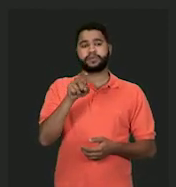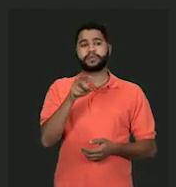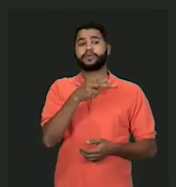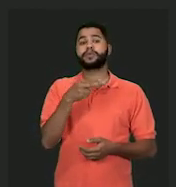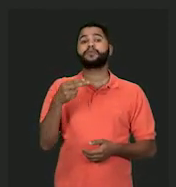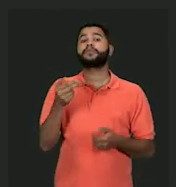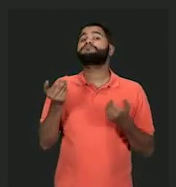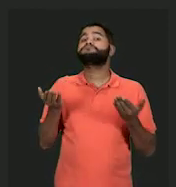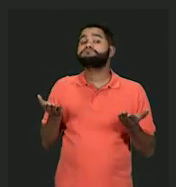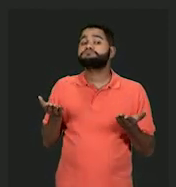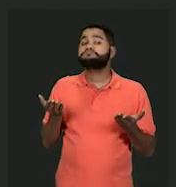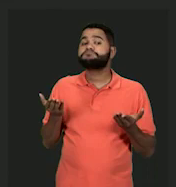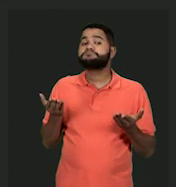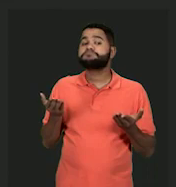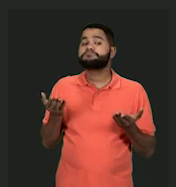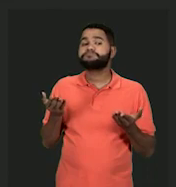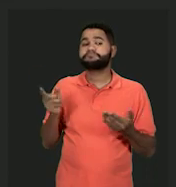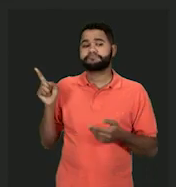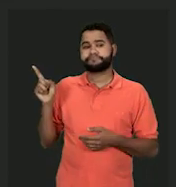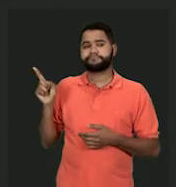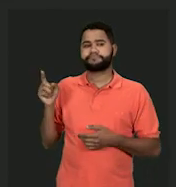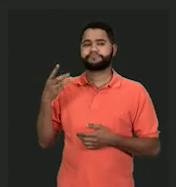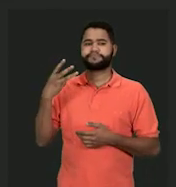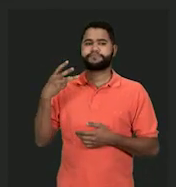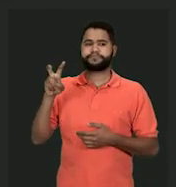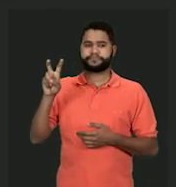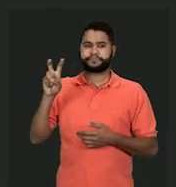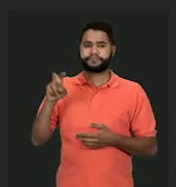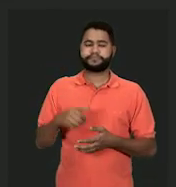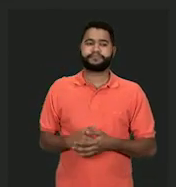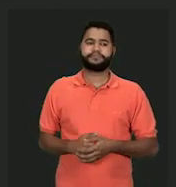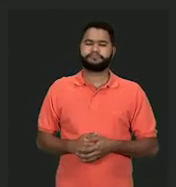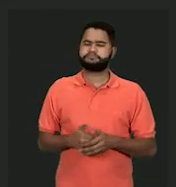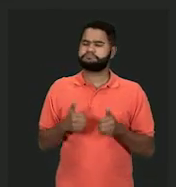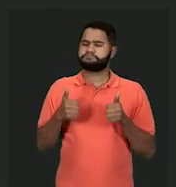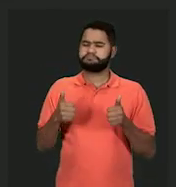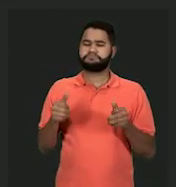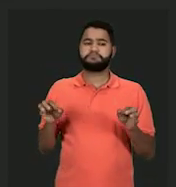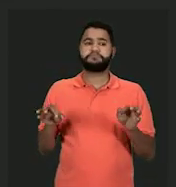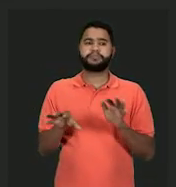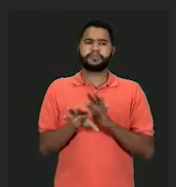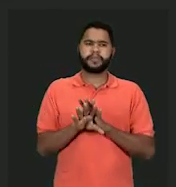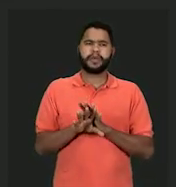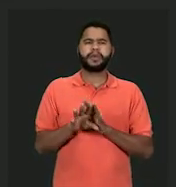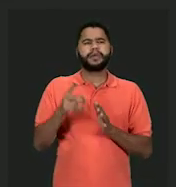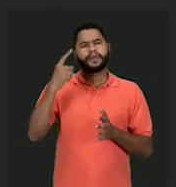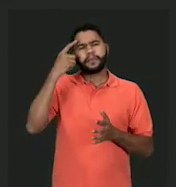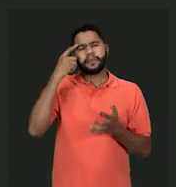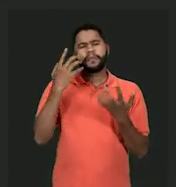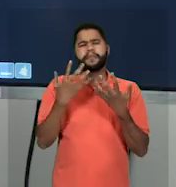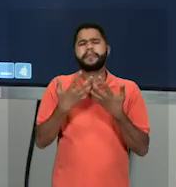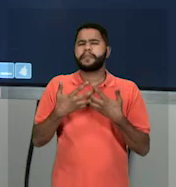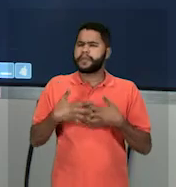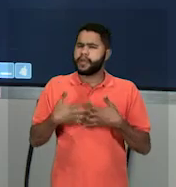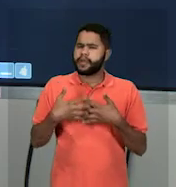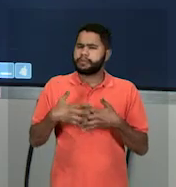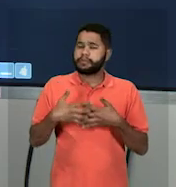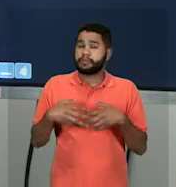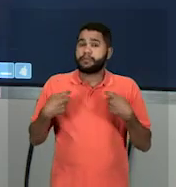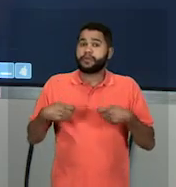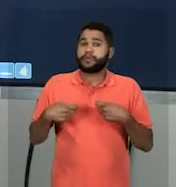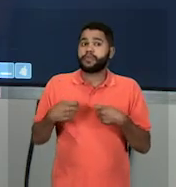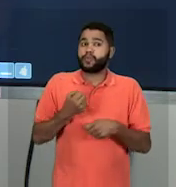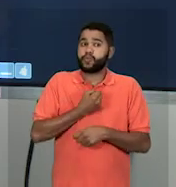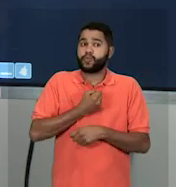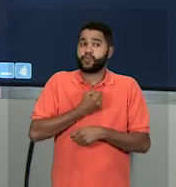e é igual a quanto é igual a 35 massa Lucas Mas pensa agora comigo turma eu tenho